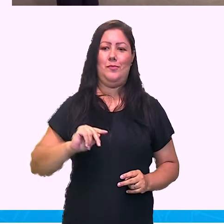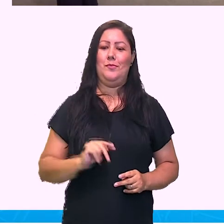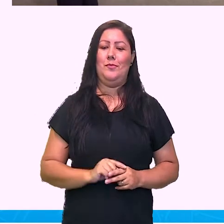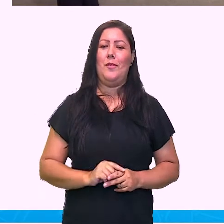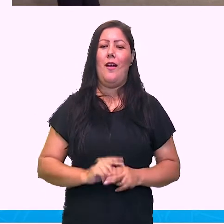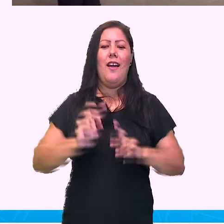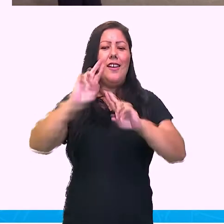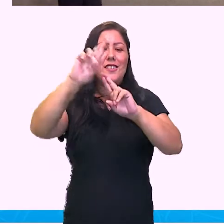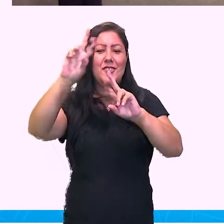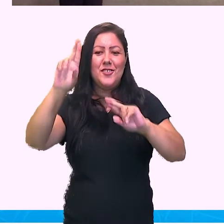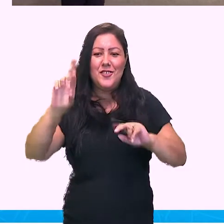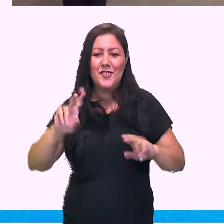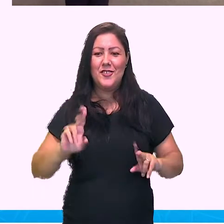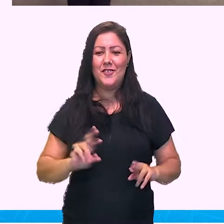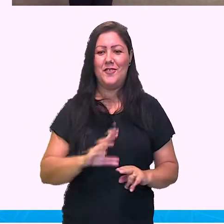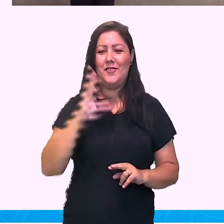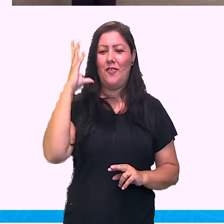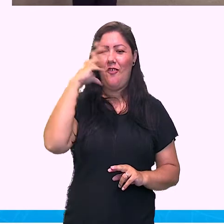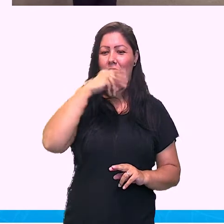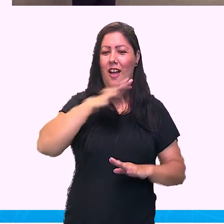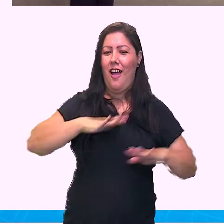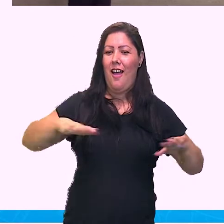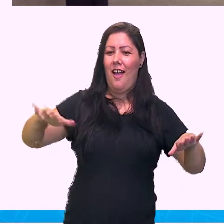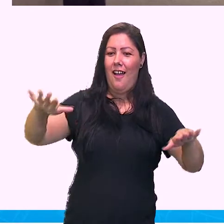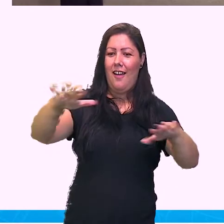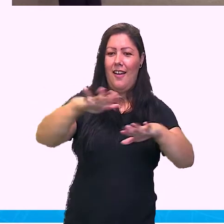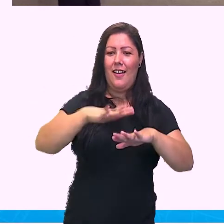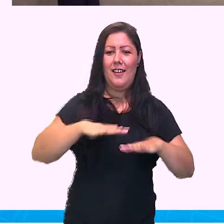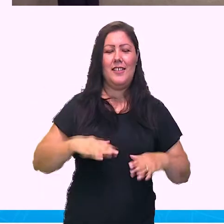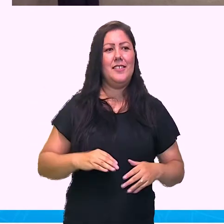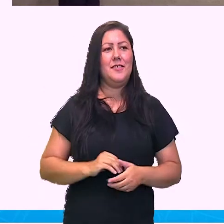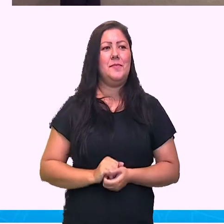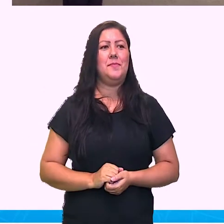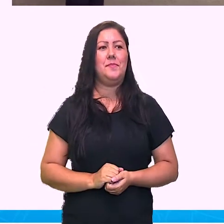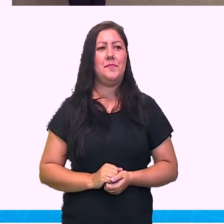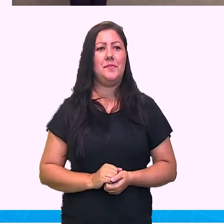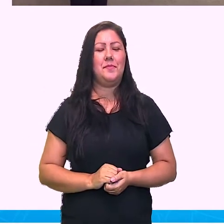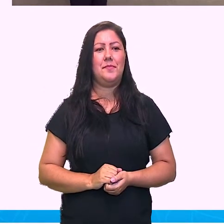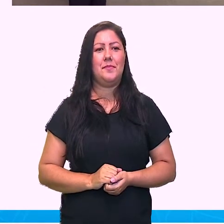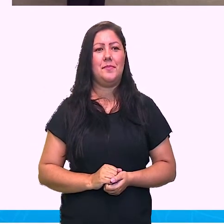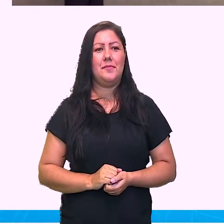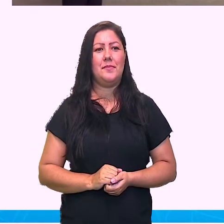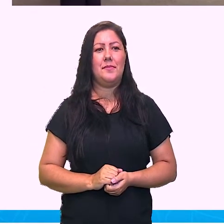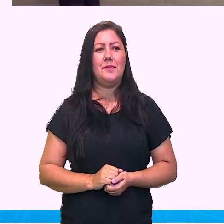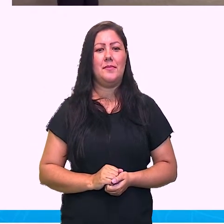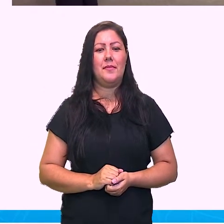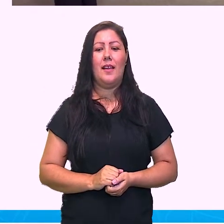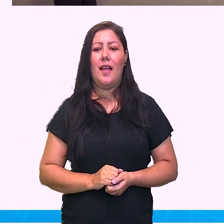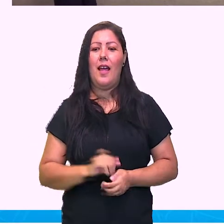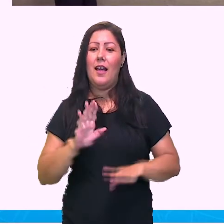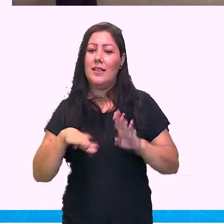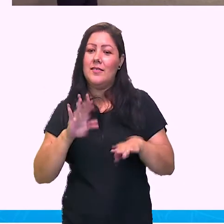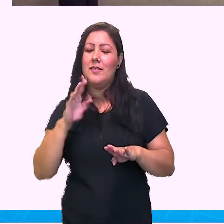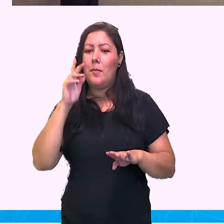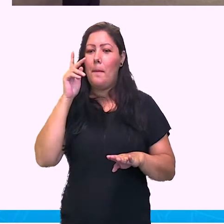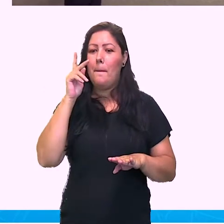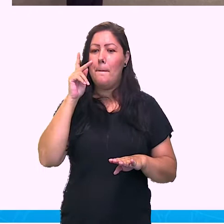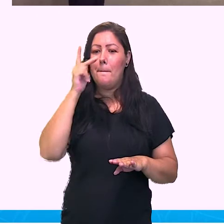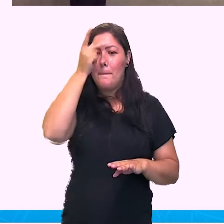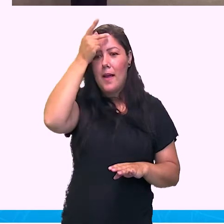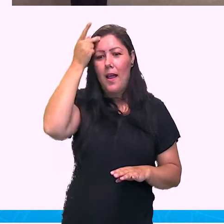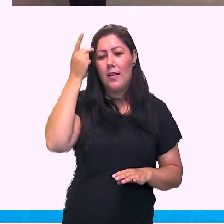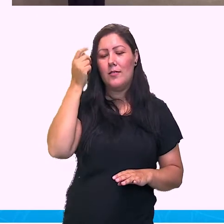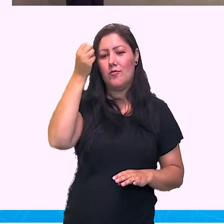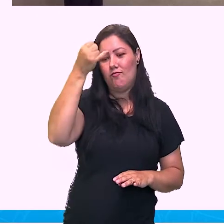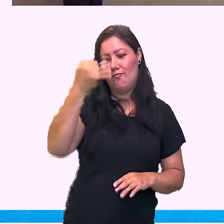É interessante. Eu gosto de ouvir as pessoas dizerem o seguinte: você está indo para a praia? Estou